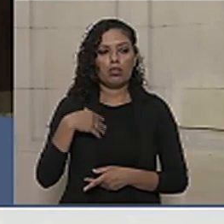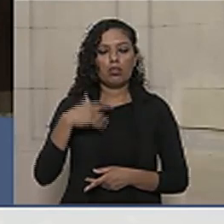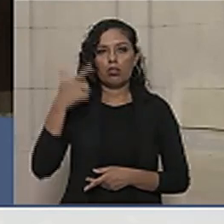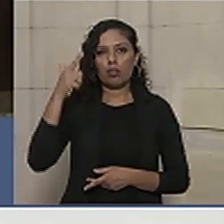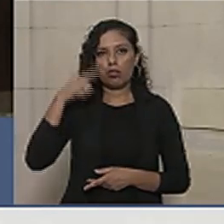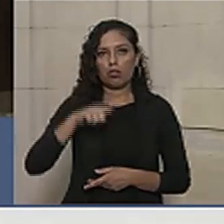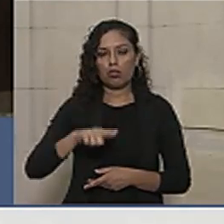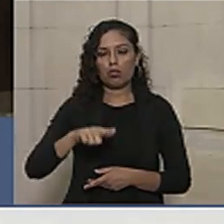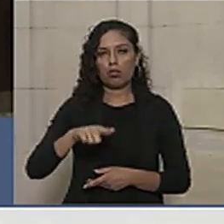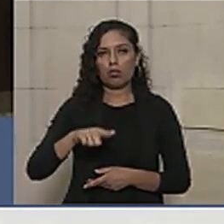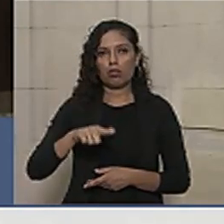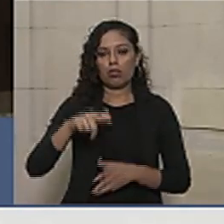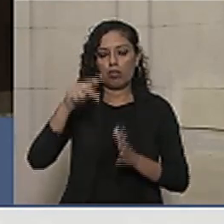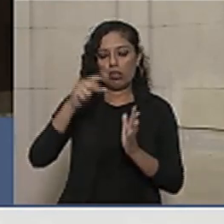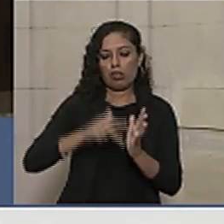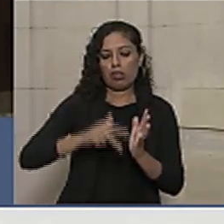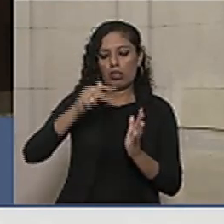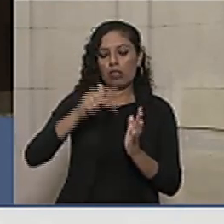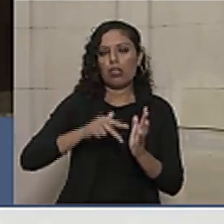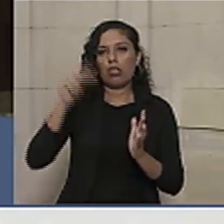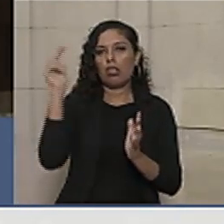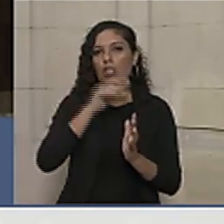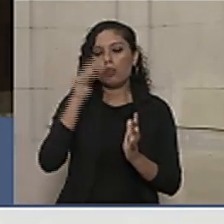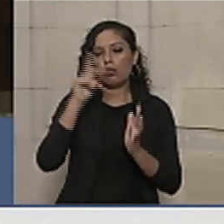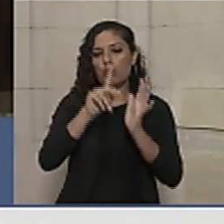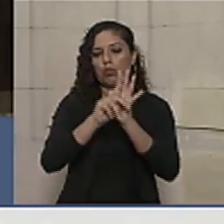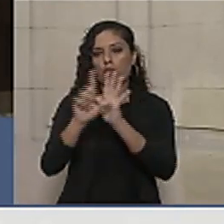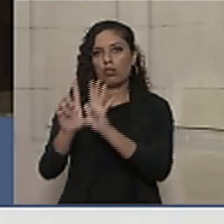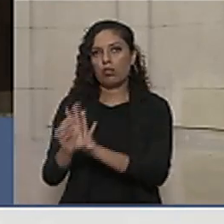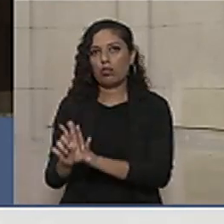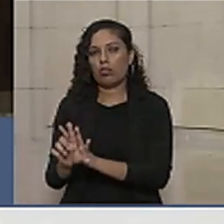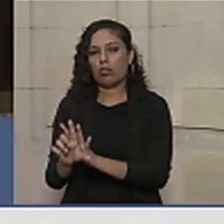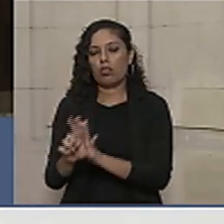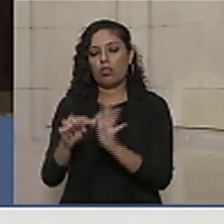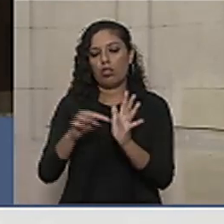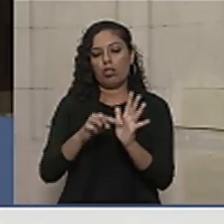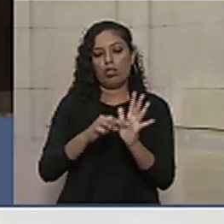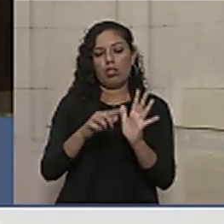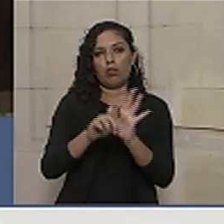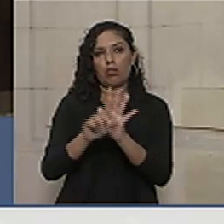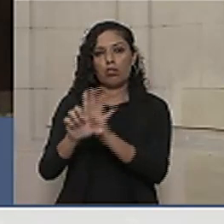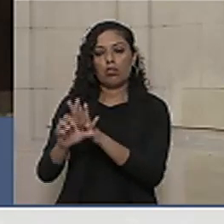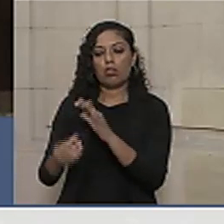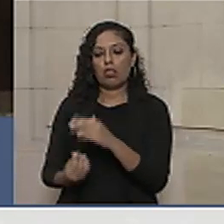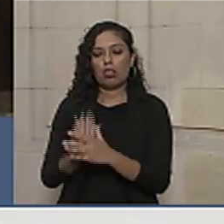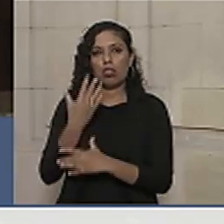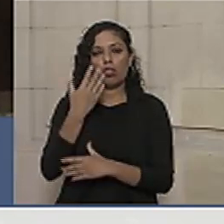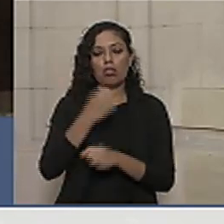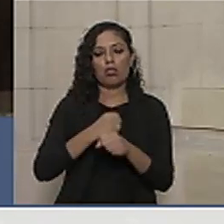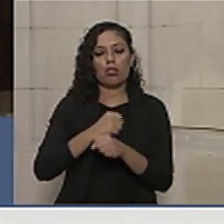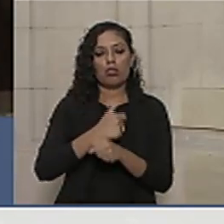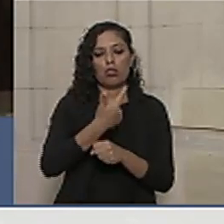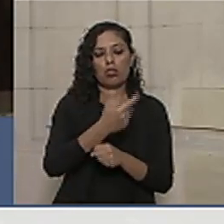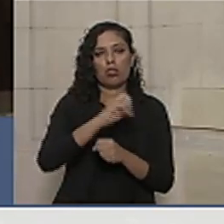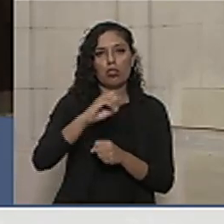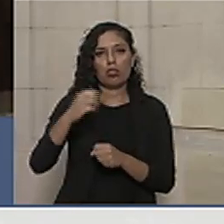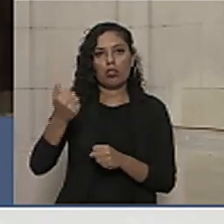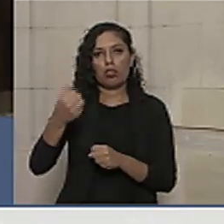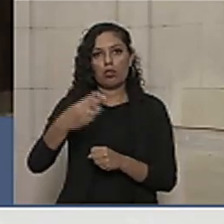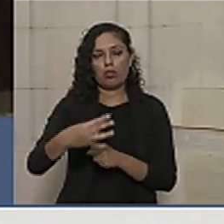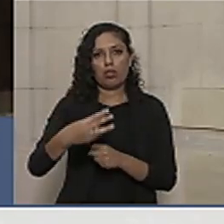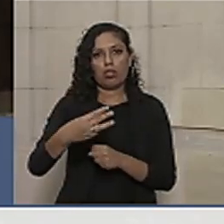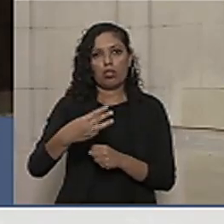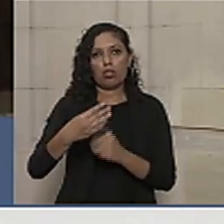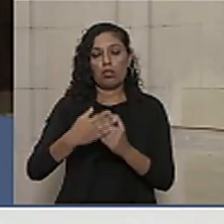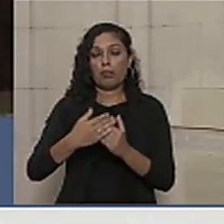dar uma breve lida nesse projeto e o projeto ele nasce em 2013, só